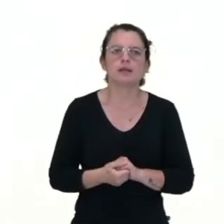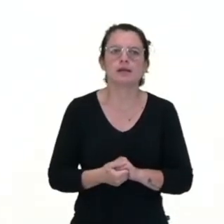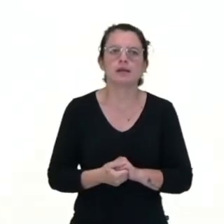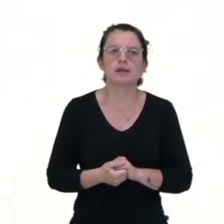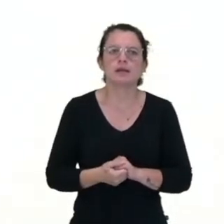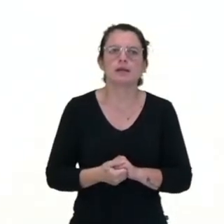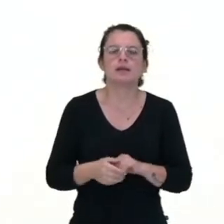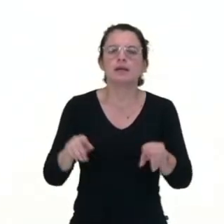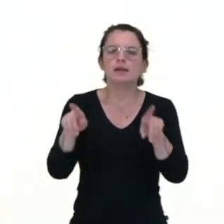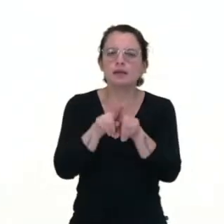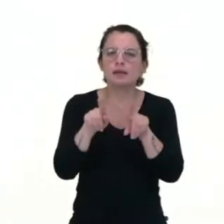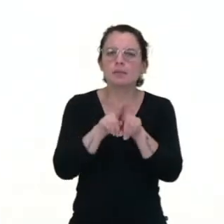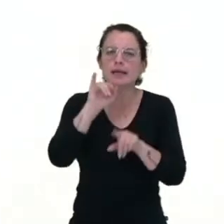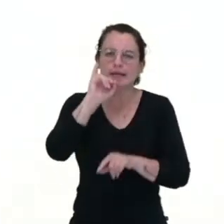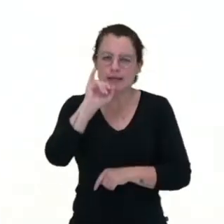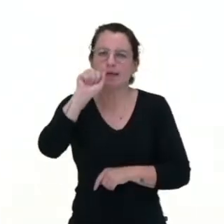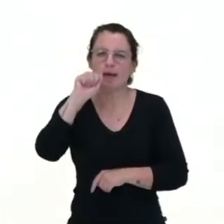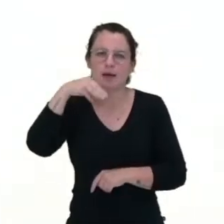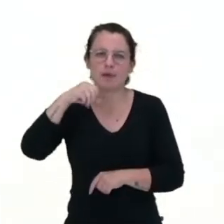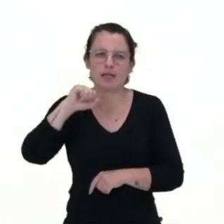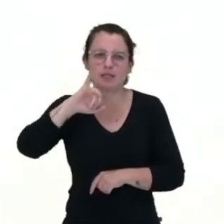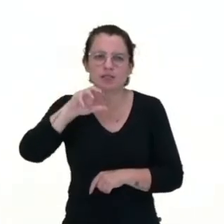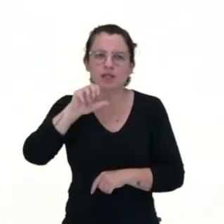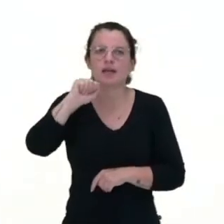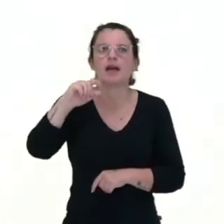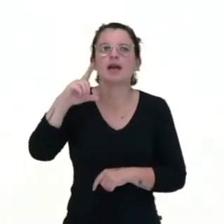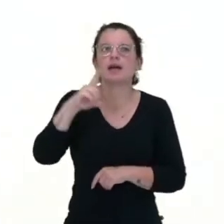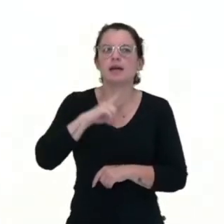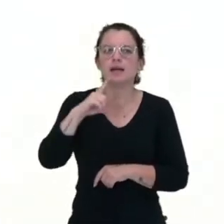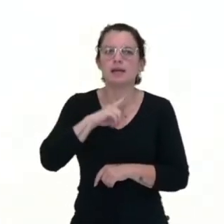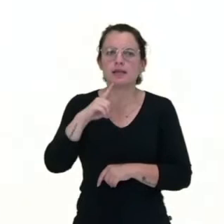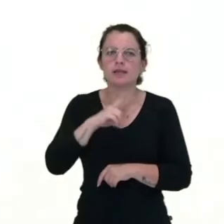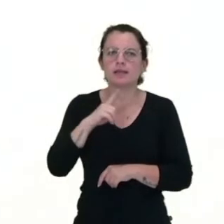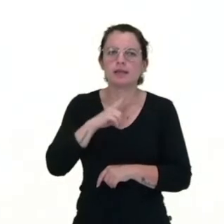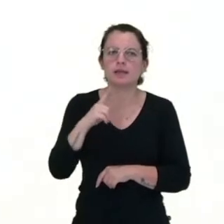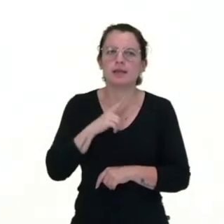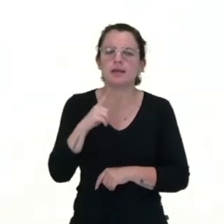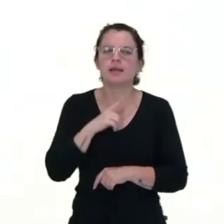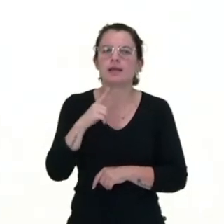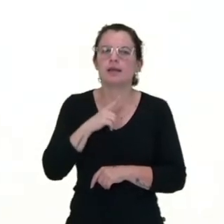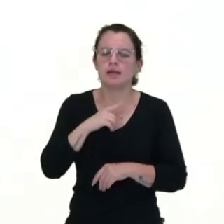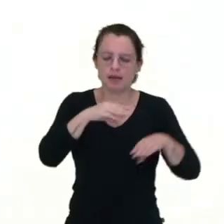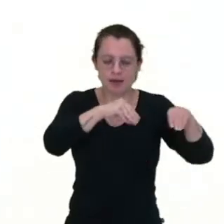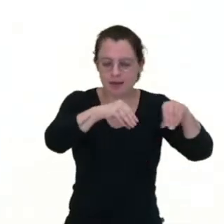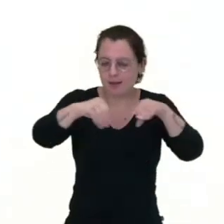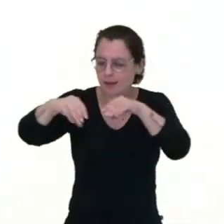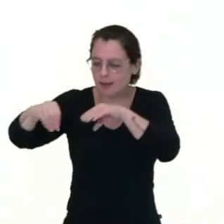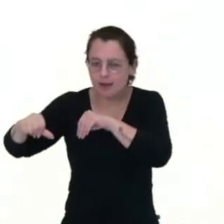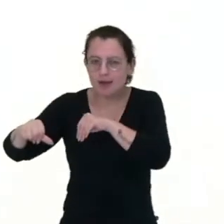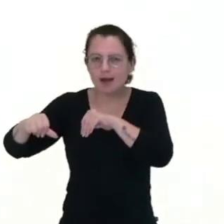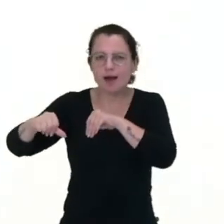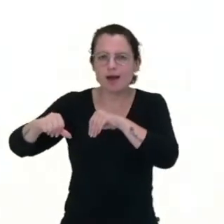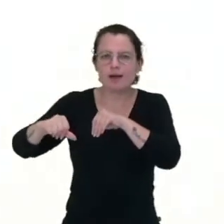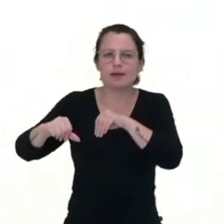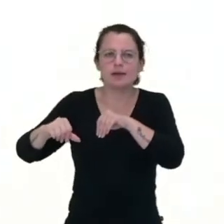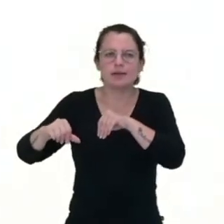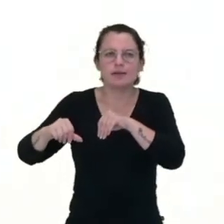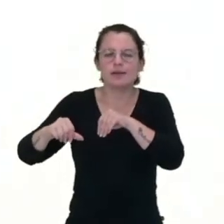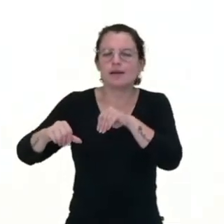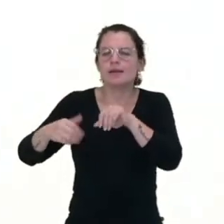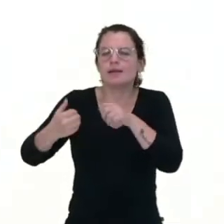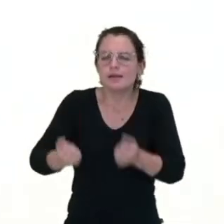no fundo, o fogo no fundo da terra. Iemanjá encantou-se com a terra e a enfeitou com